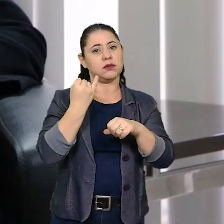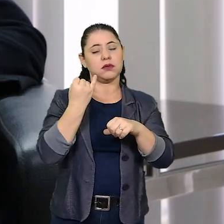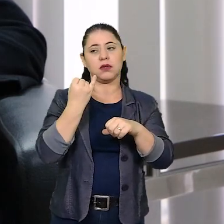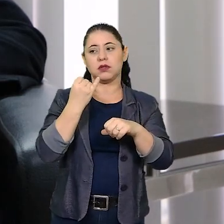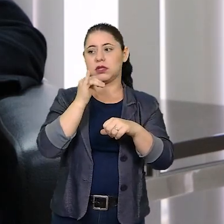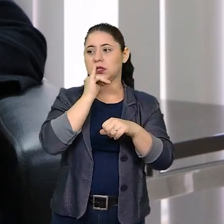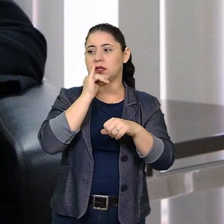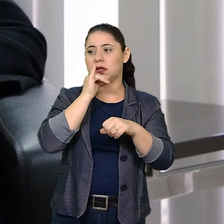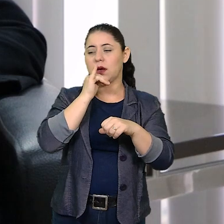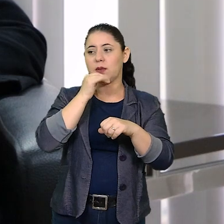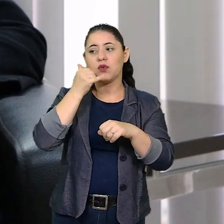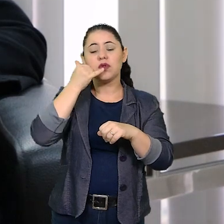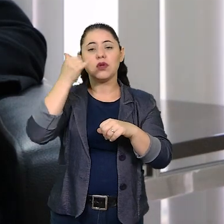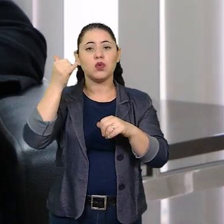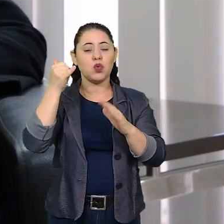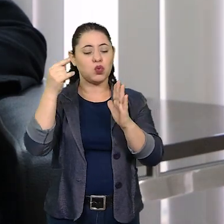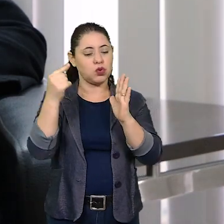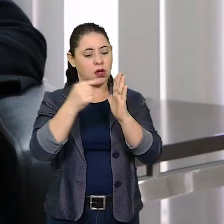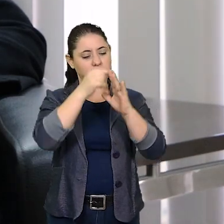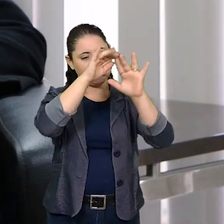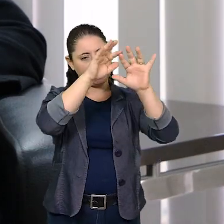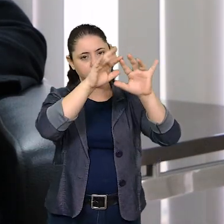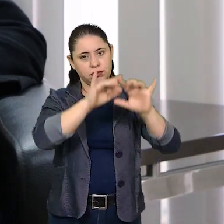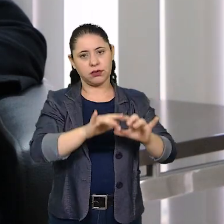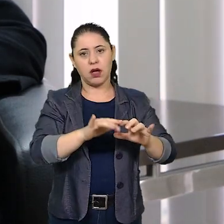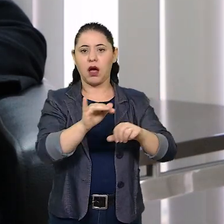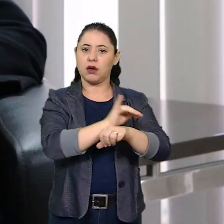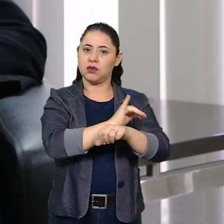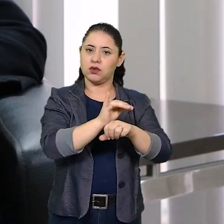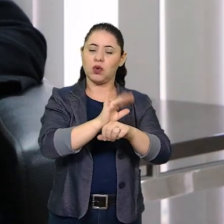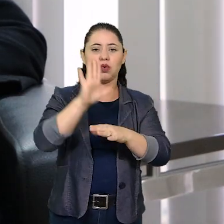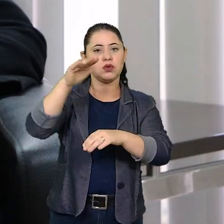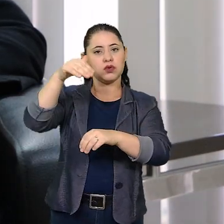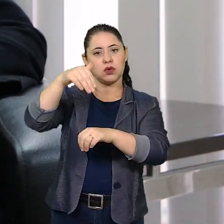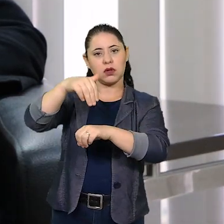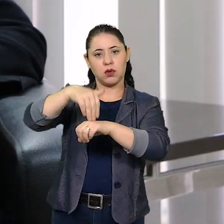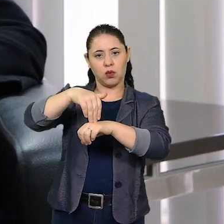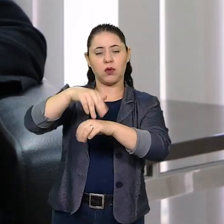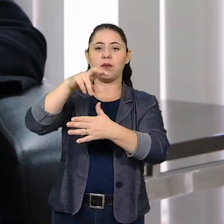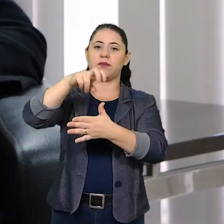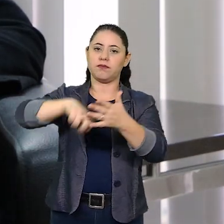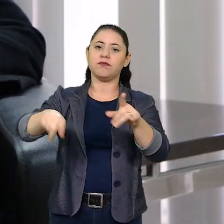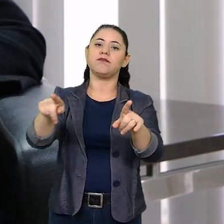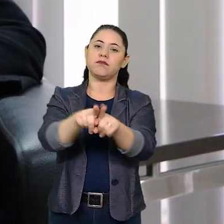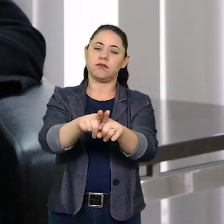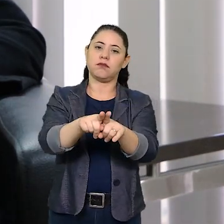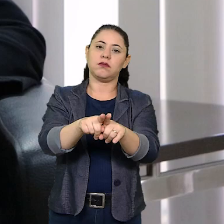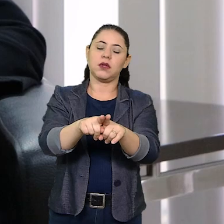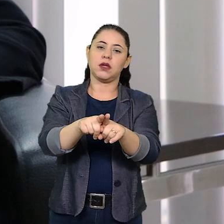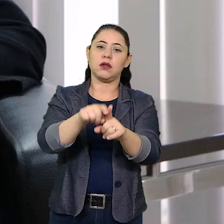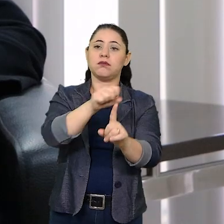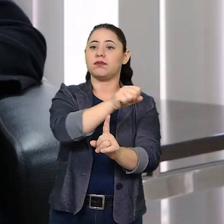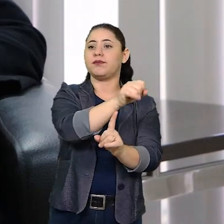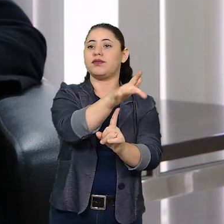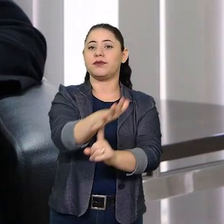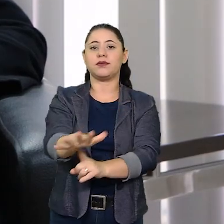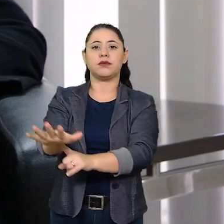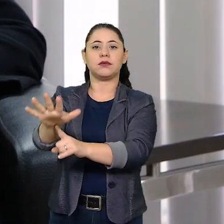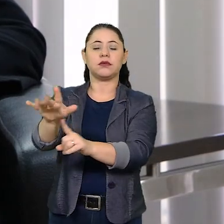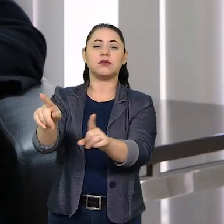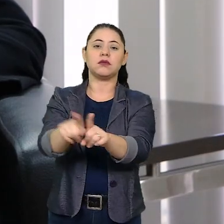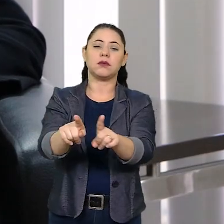ao recebimento dessas denúncias e ao processamento dessas ações penais. E nós irradiamos para